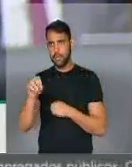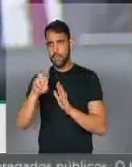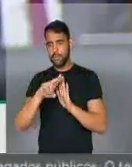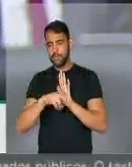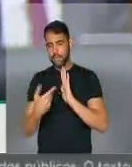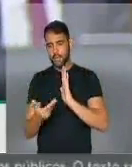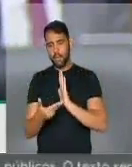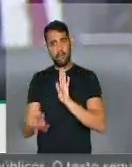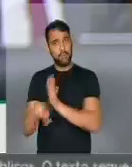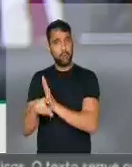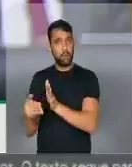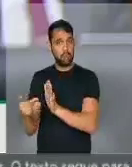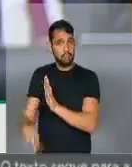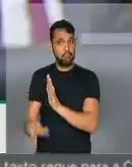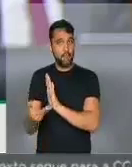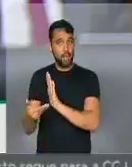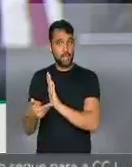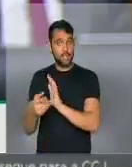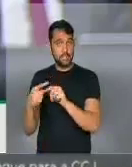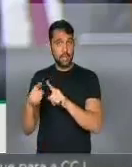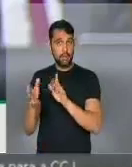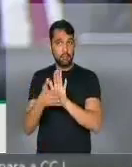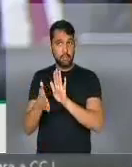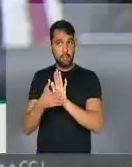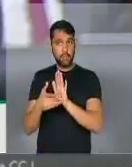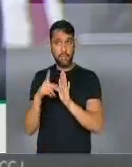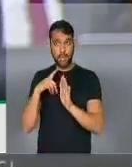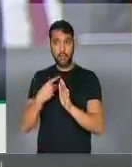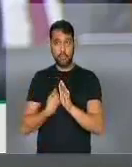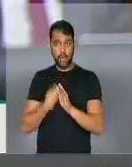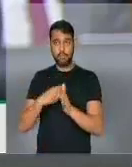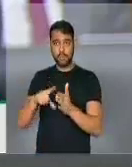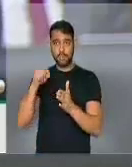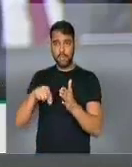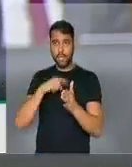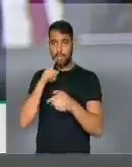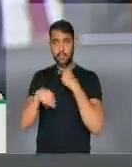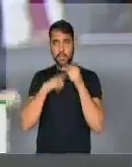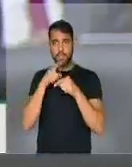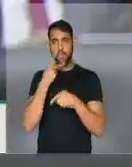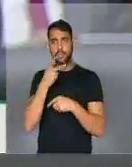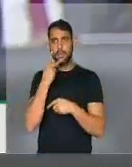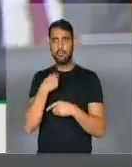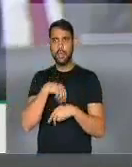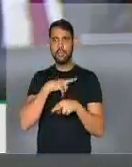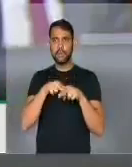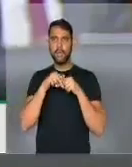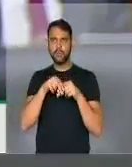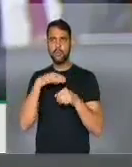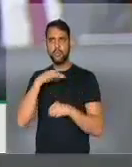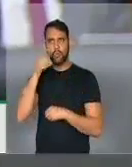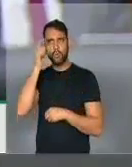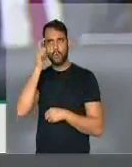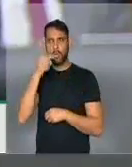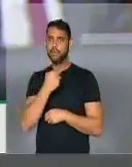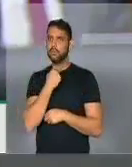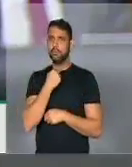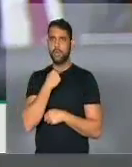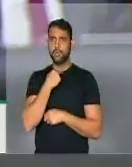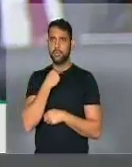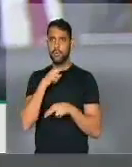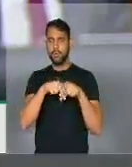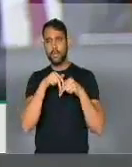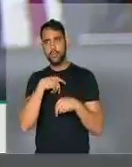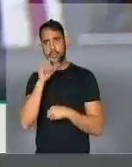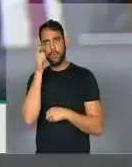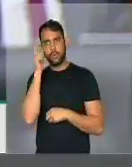Interno da Câmara dos Deputados. Se é proposição, cabe destaque. Não adianta querer dizer, mas no caso do Cunha não pôde. O